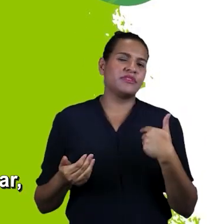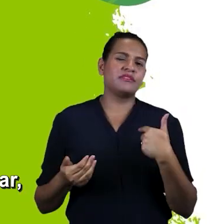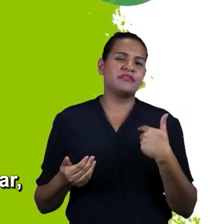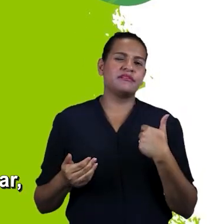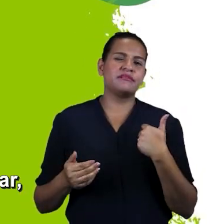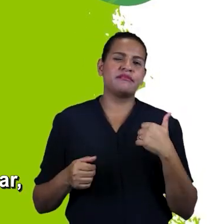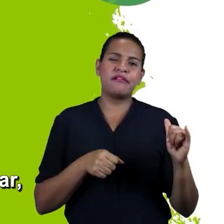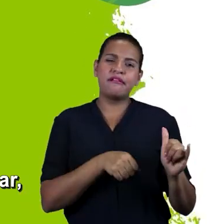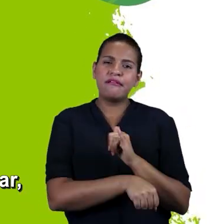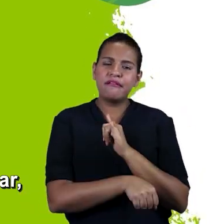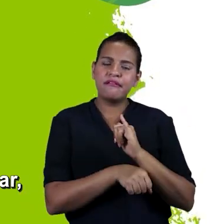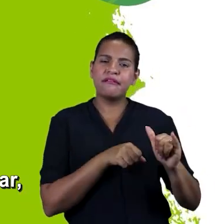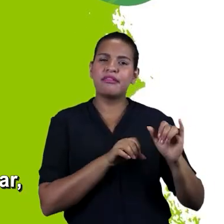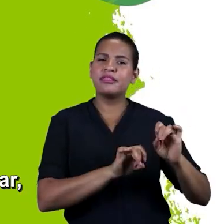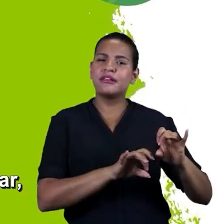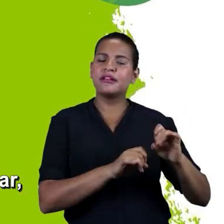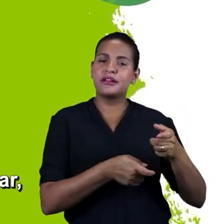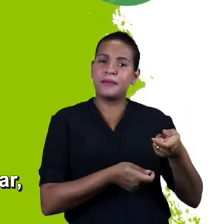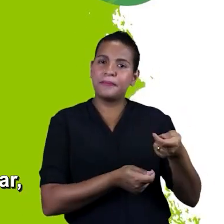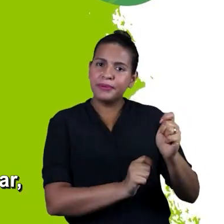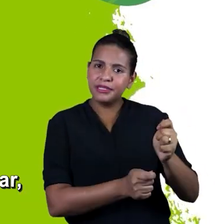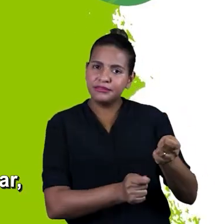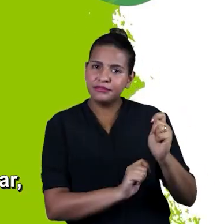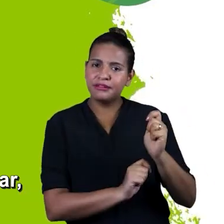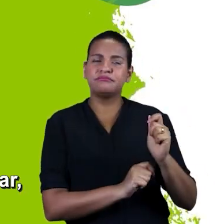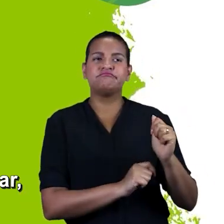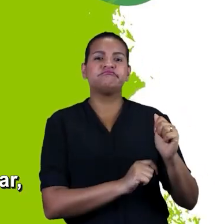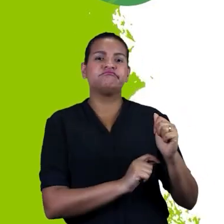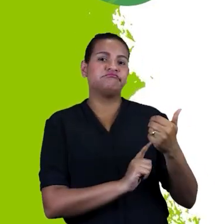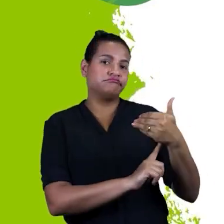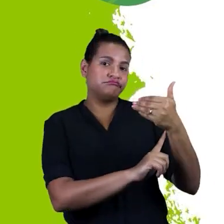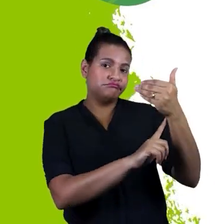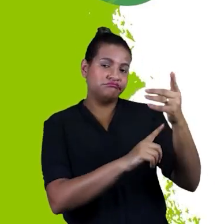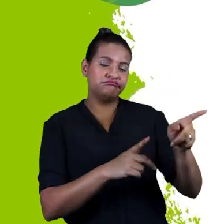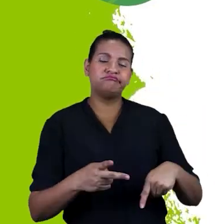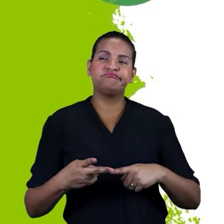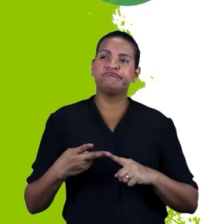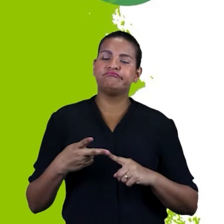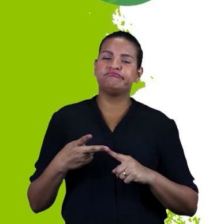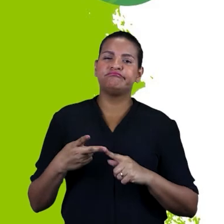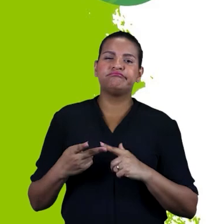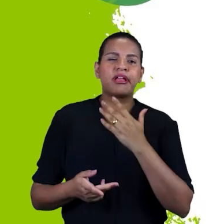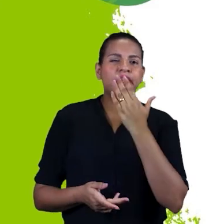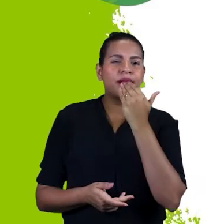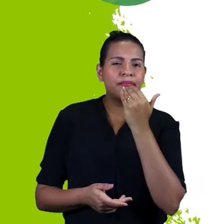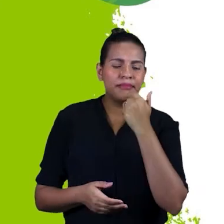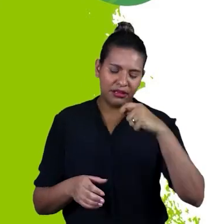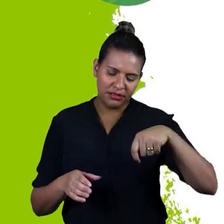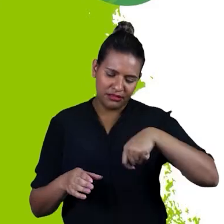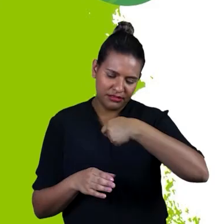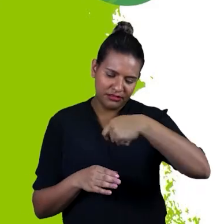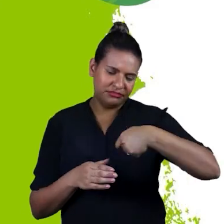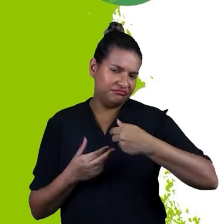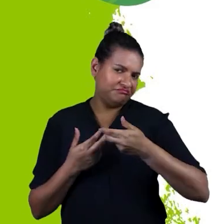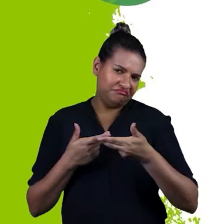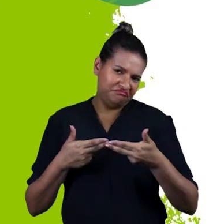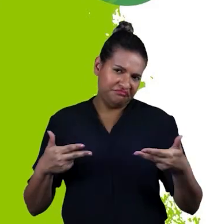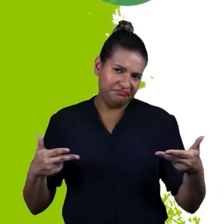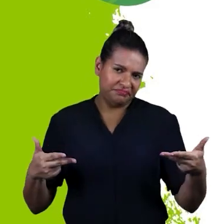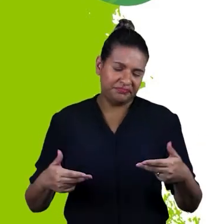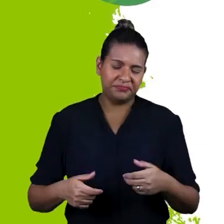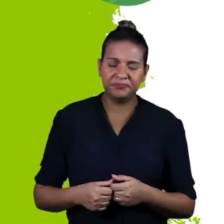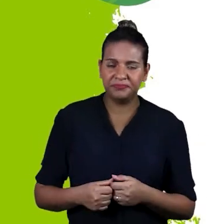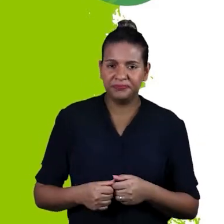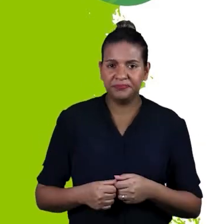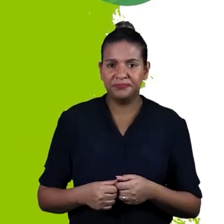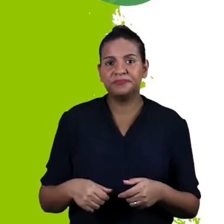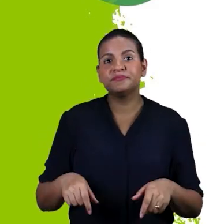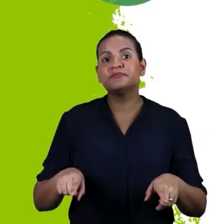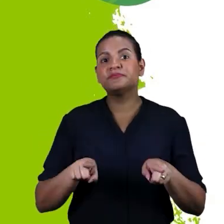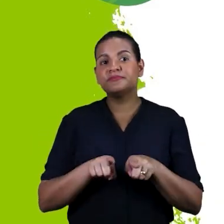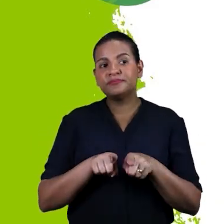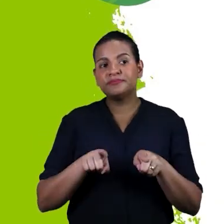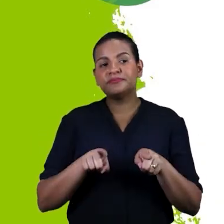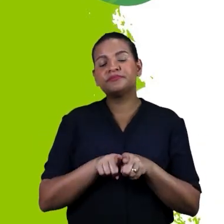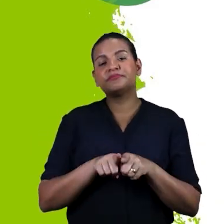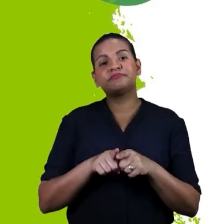uma tecnologia para pescar, uma tecnologia para fazer um alimento, assim por